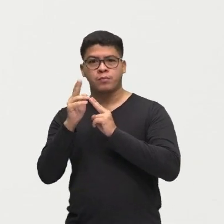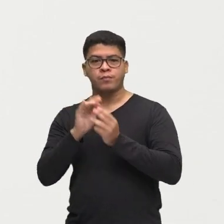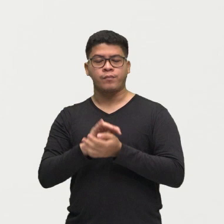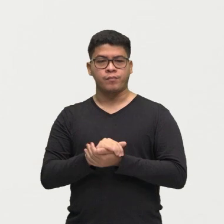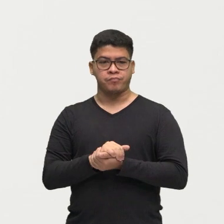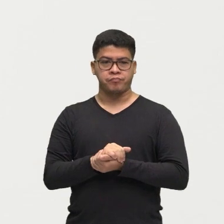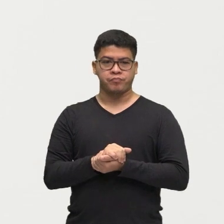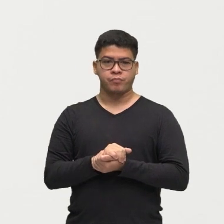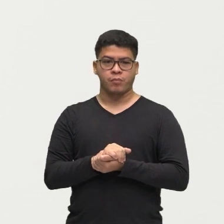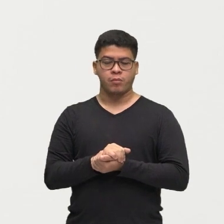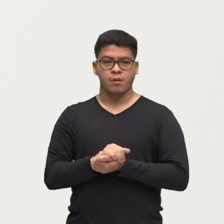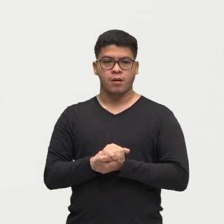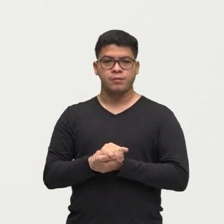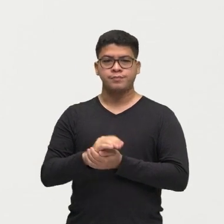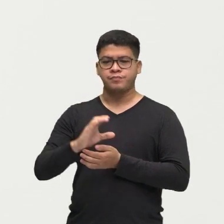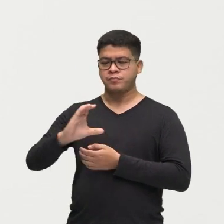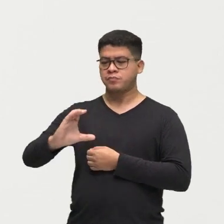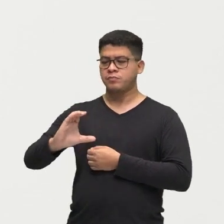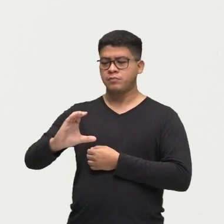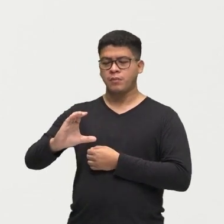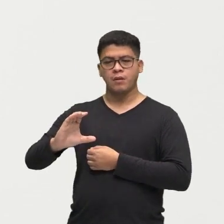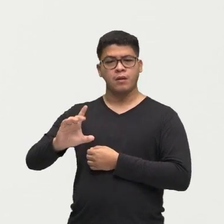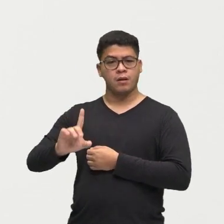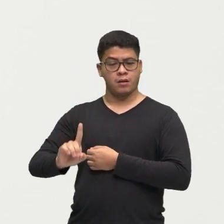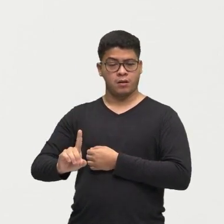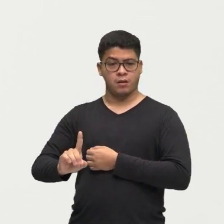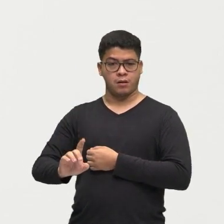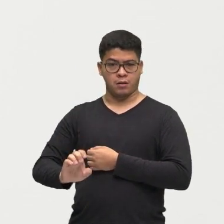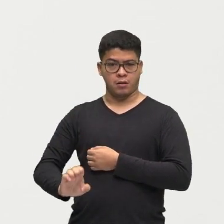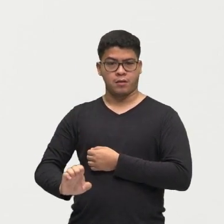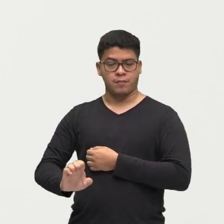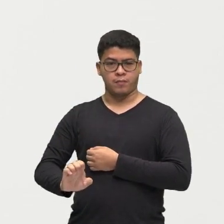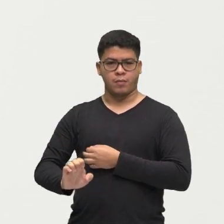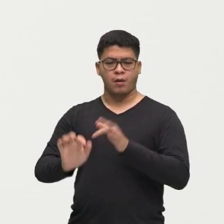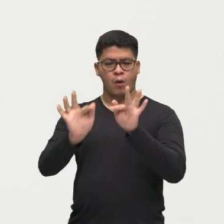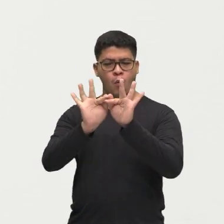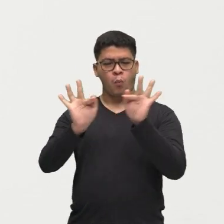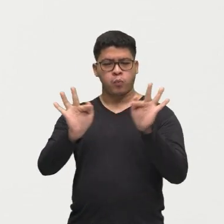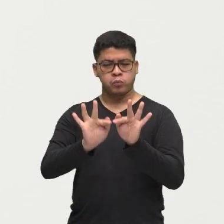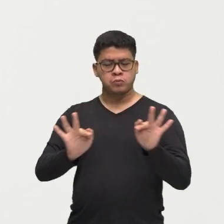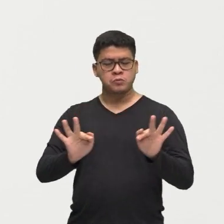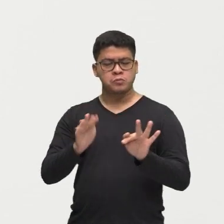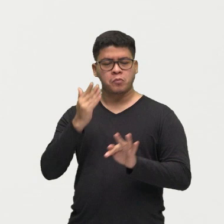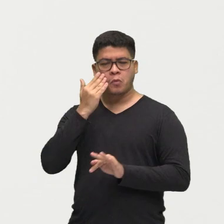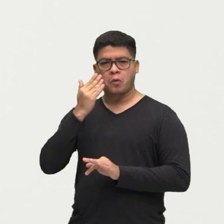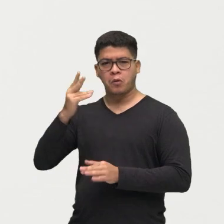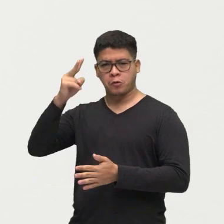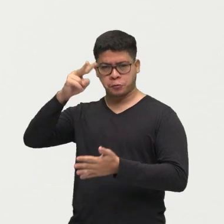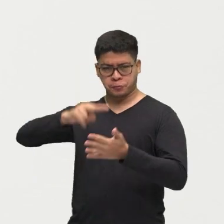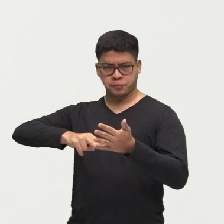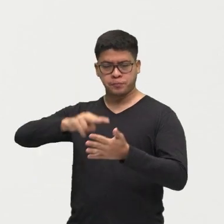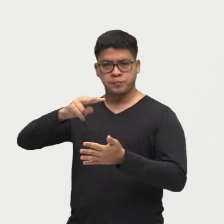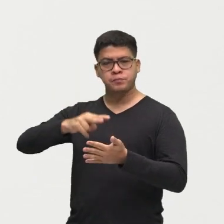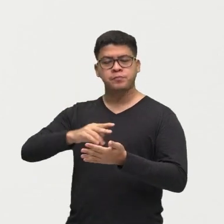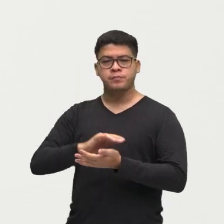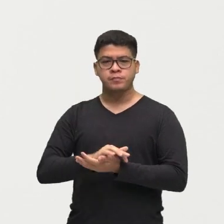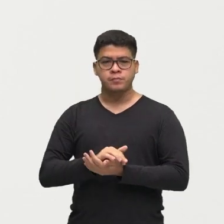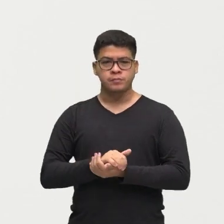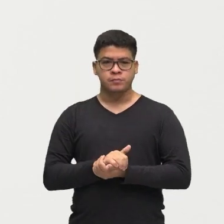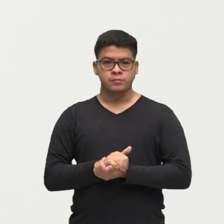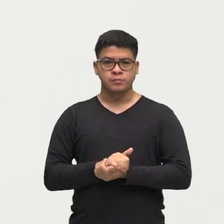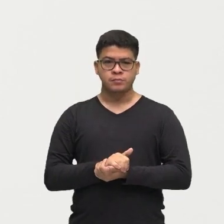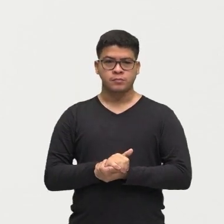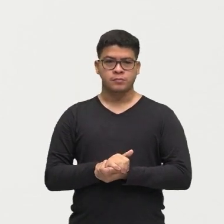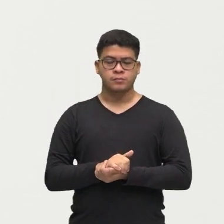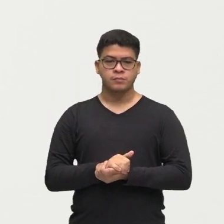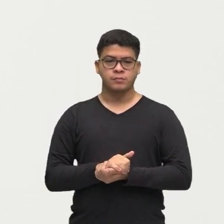She could to sleep until late. She could sleep